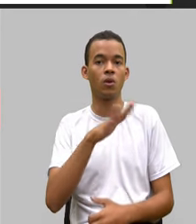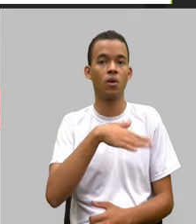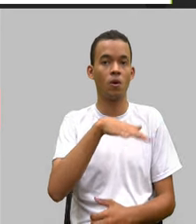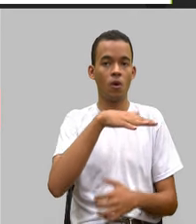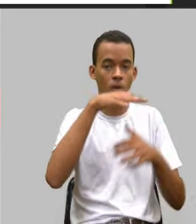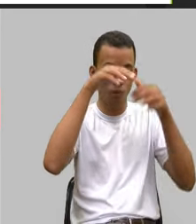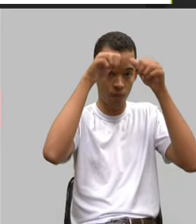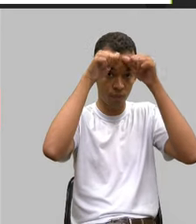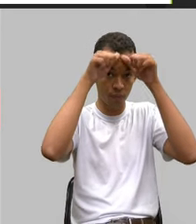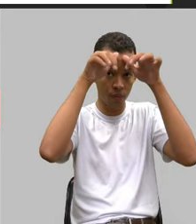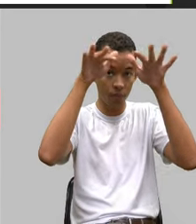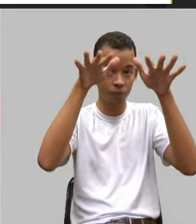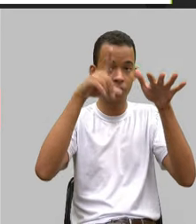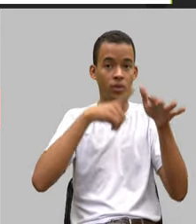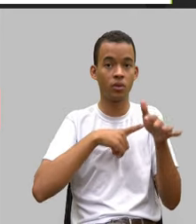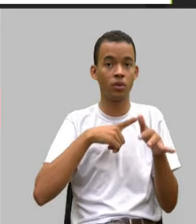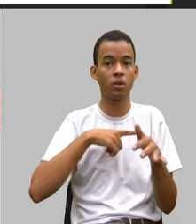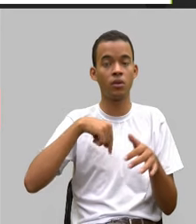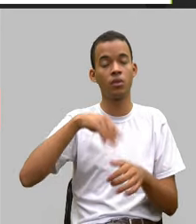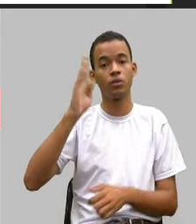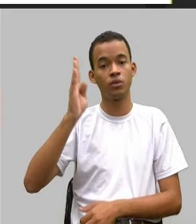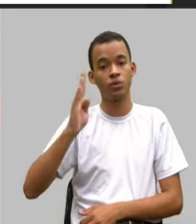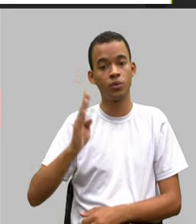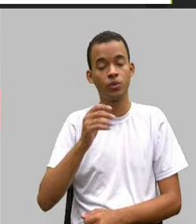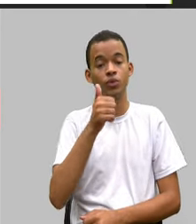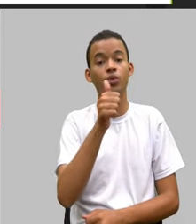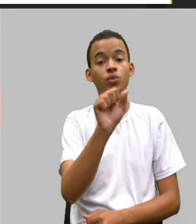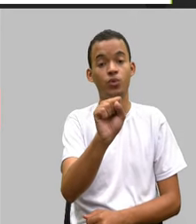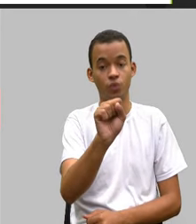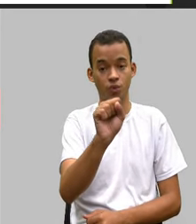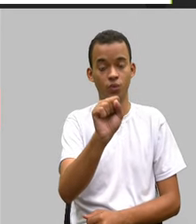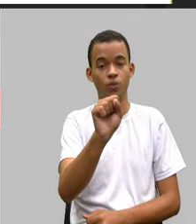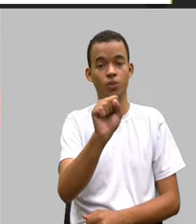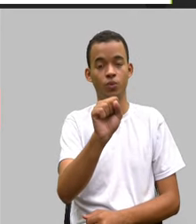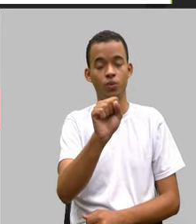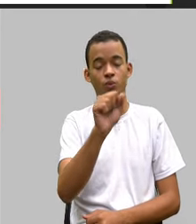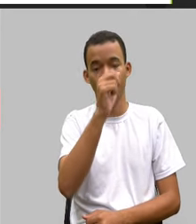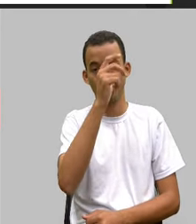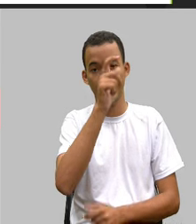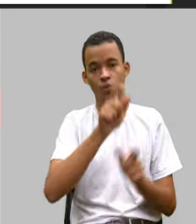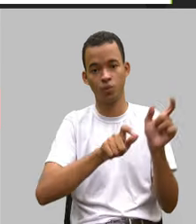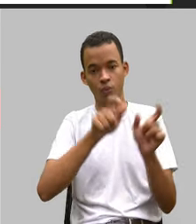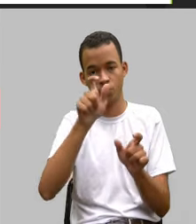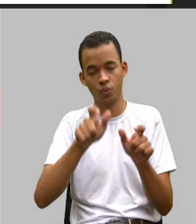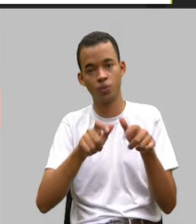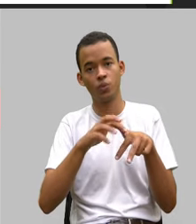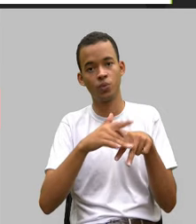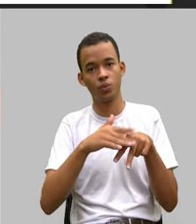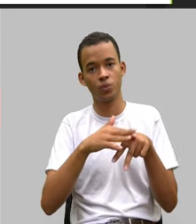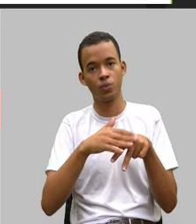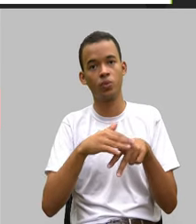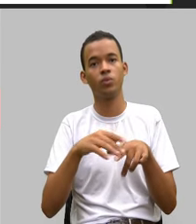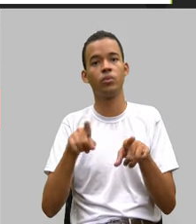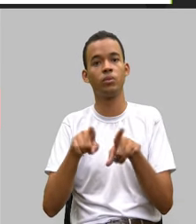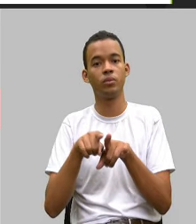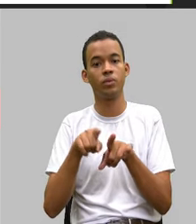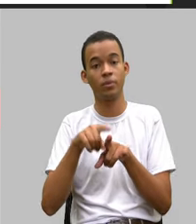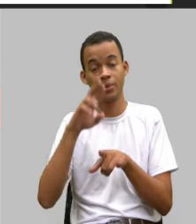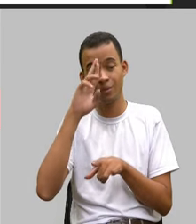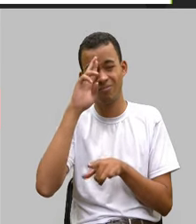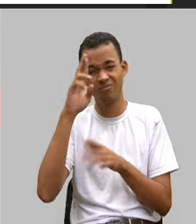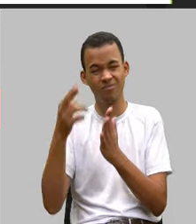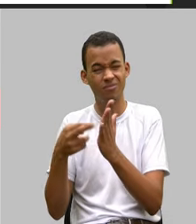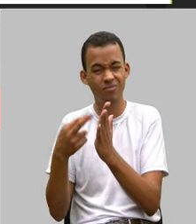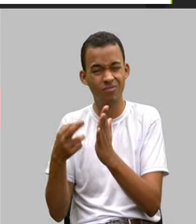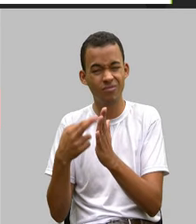Brasil esse artigo foi publicado na fronti e neurolog uma das principais revistas médicas científicas do mundo paramos